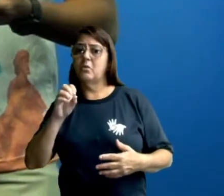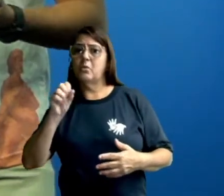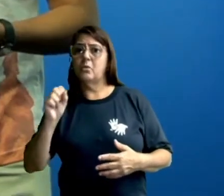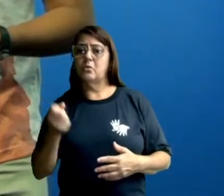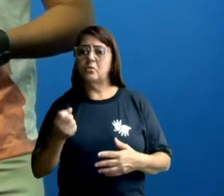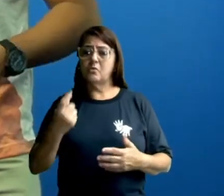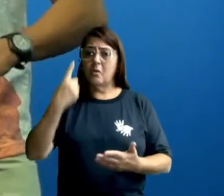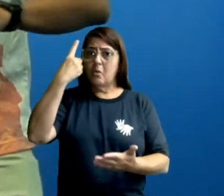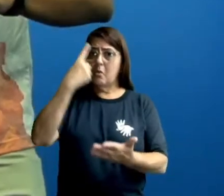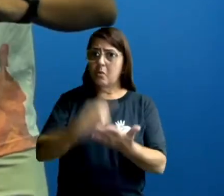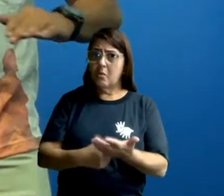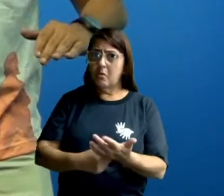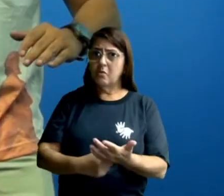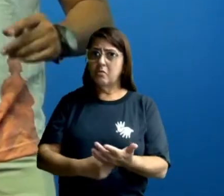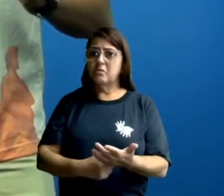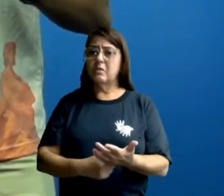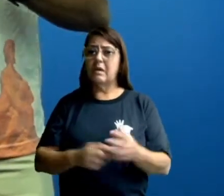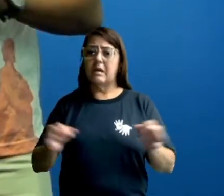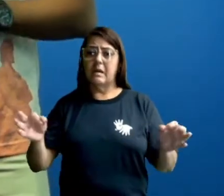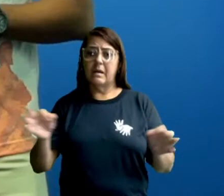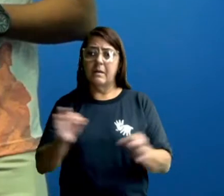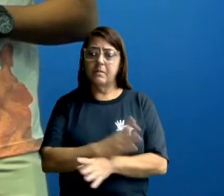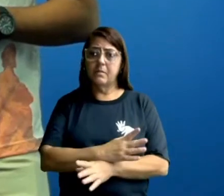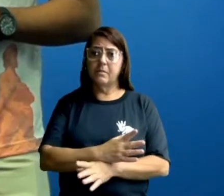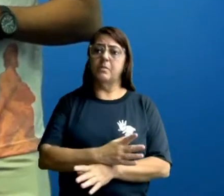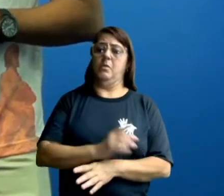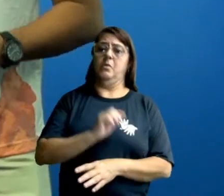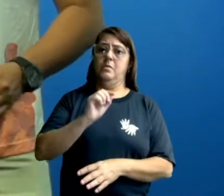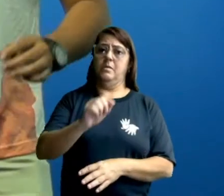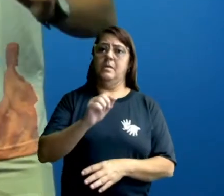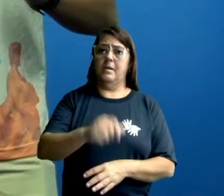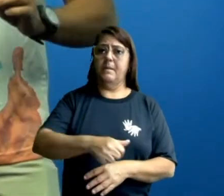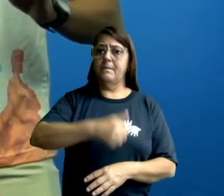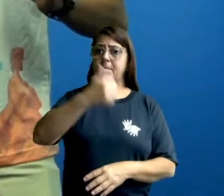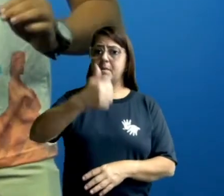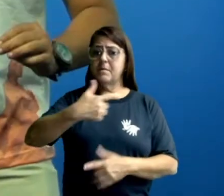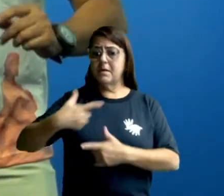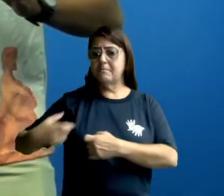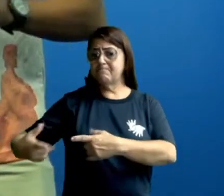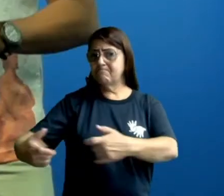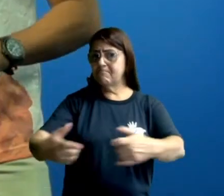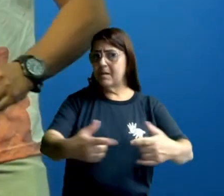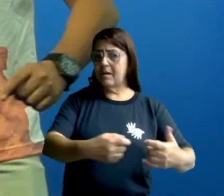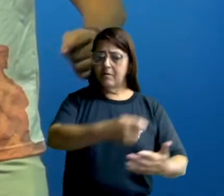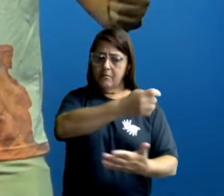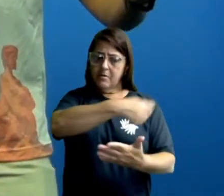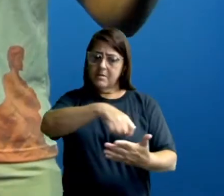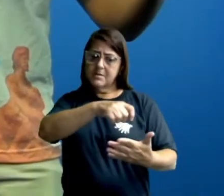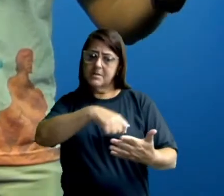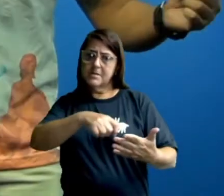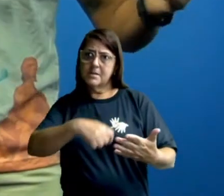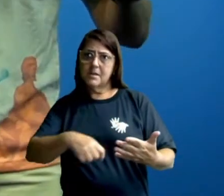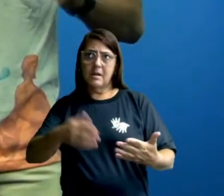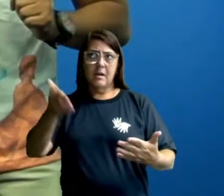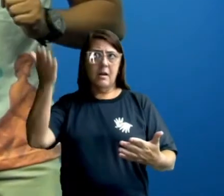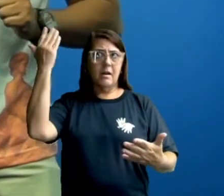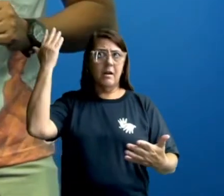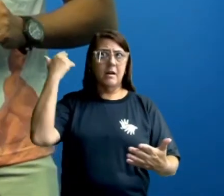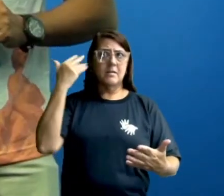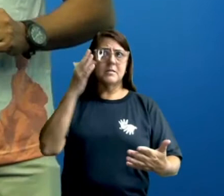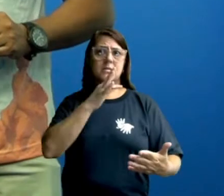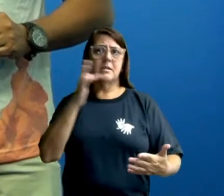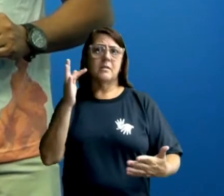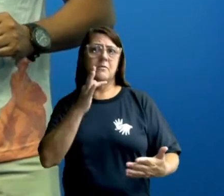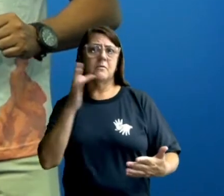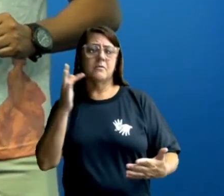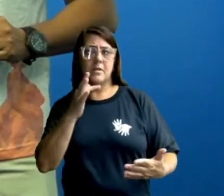justamente o acordo que pôs fim à Primeira Guerra Mundial. Este acordo que foi assinado lá em Versalhes, na França, por